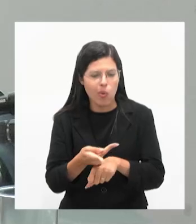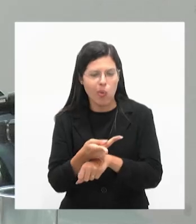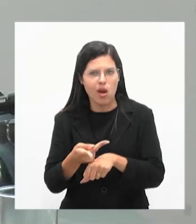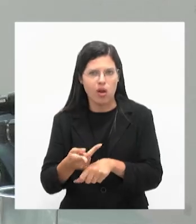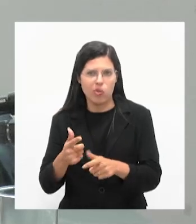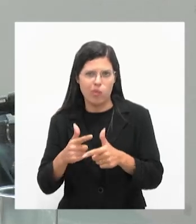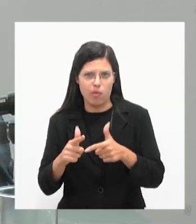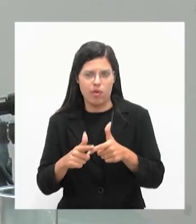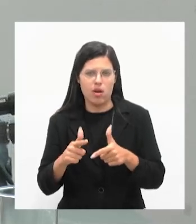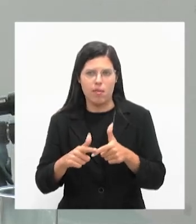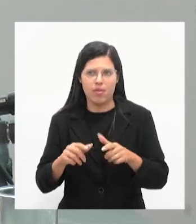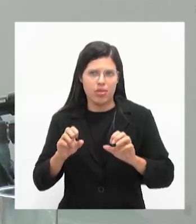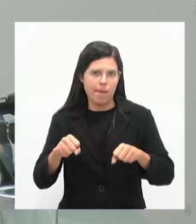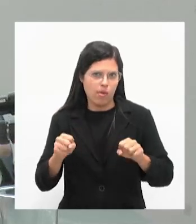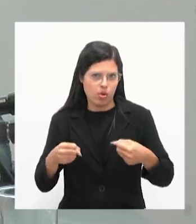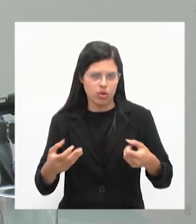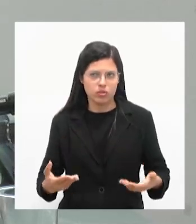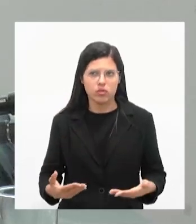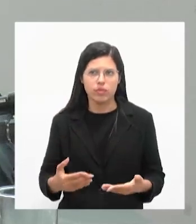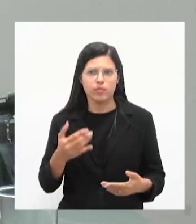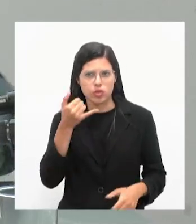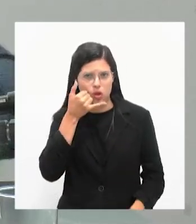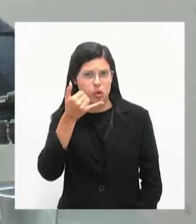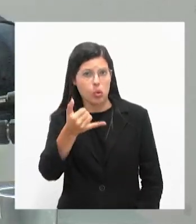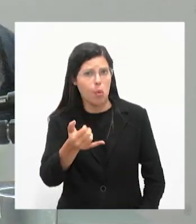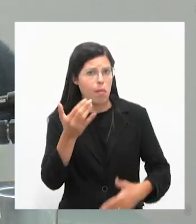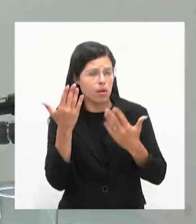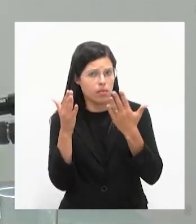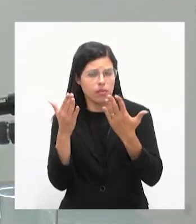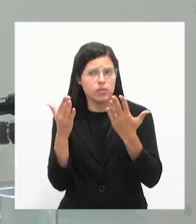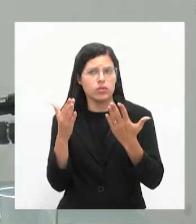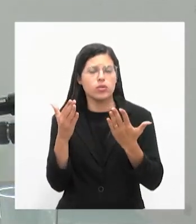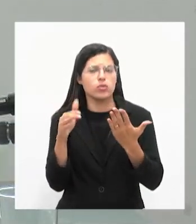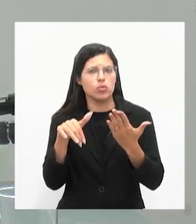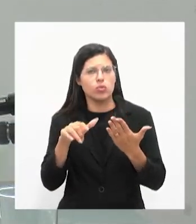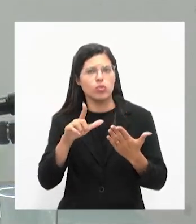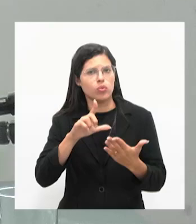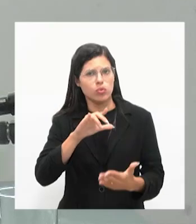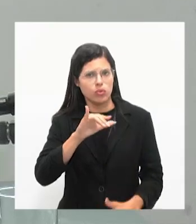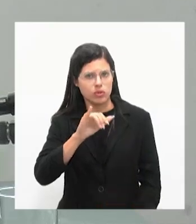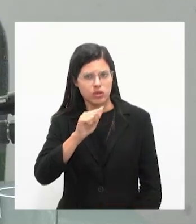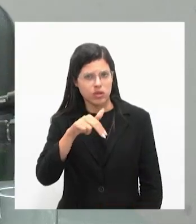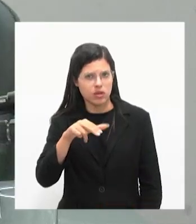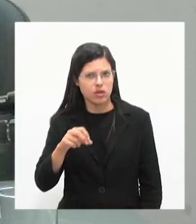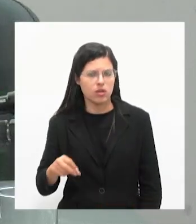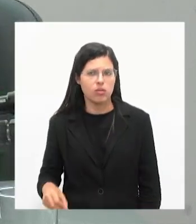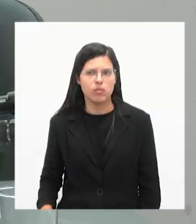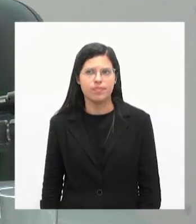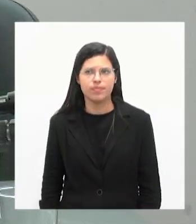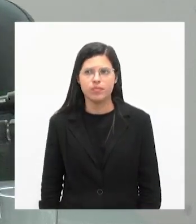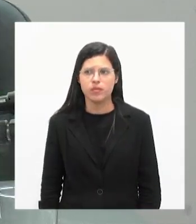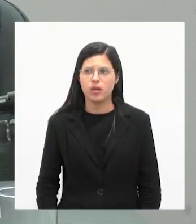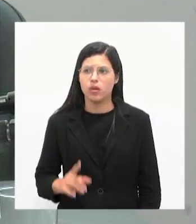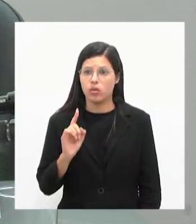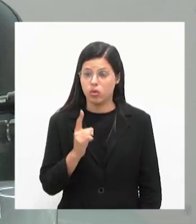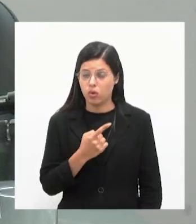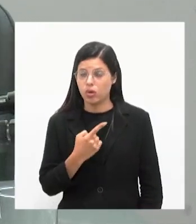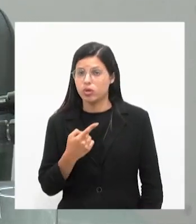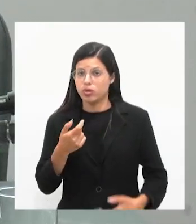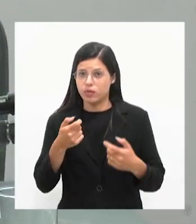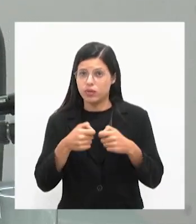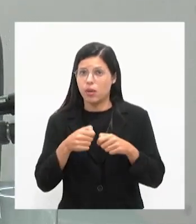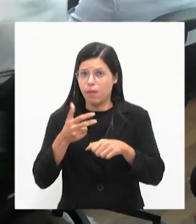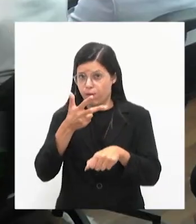para o Coronel Luciano, parabenizando pela atuação e que se repita por aí. Foi uma das poucas vezes que nós fizemos vídeo elogiando